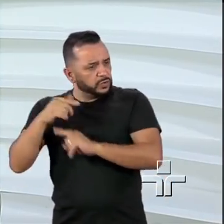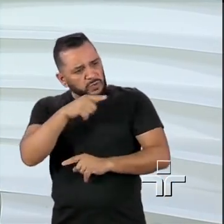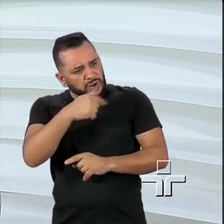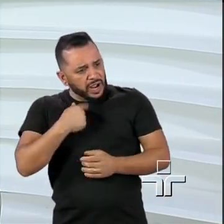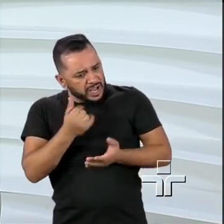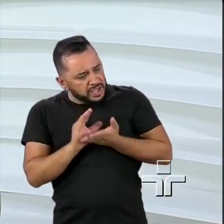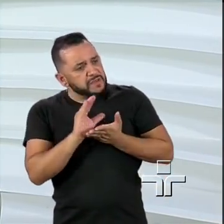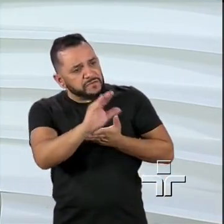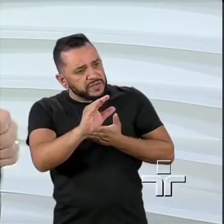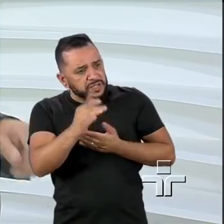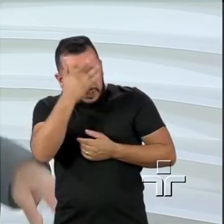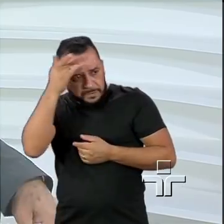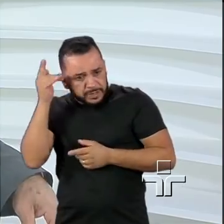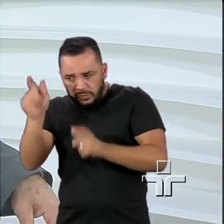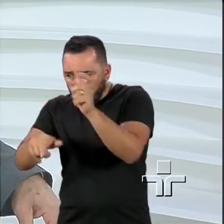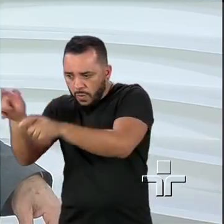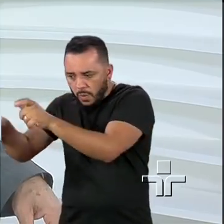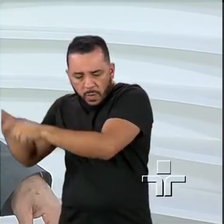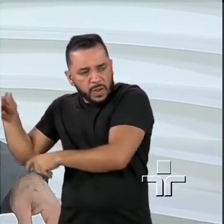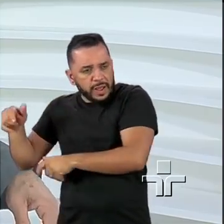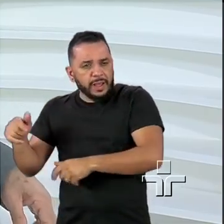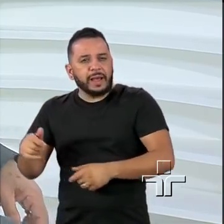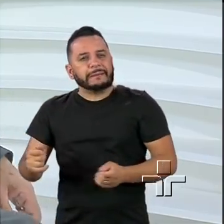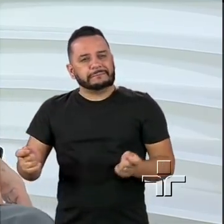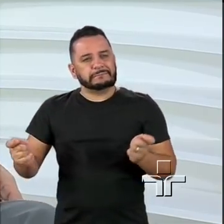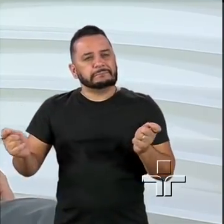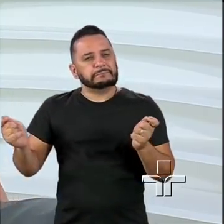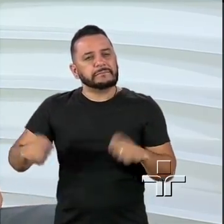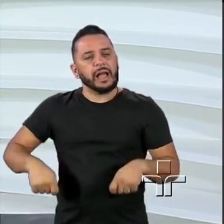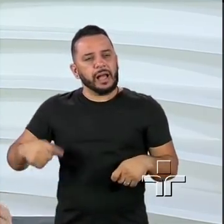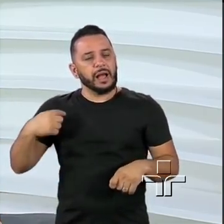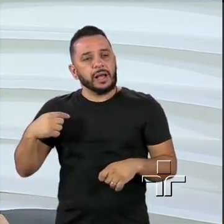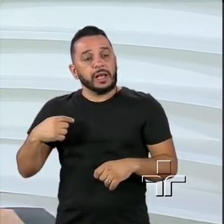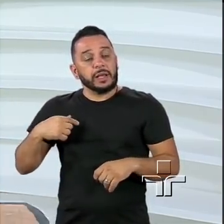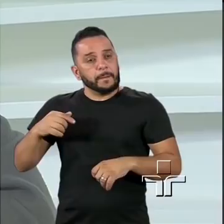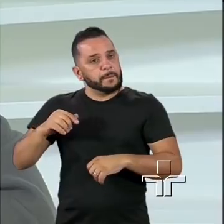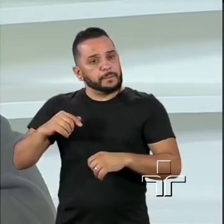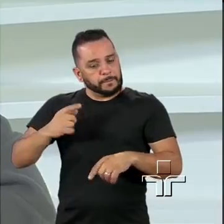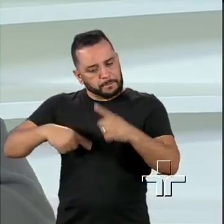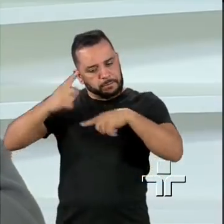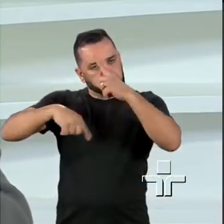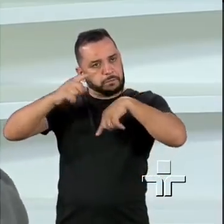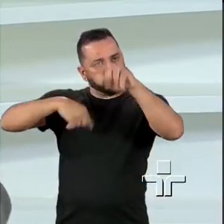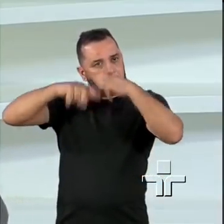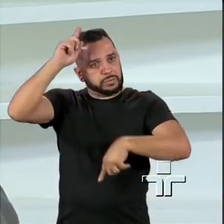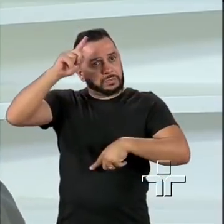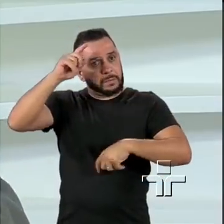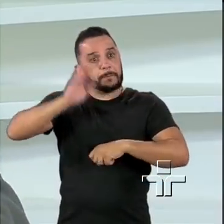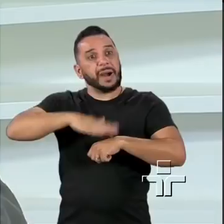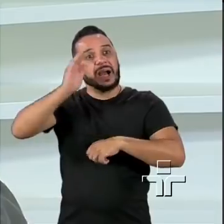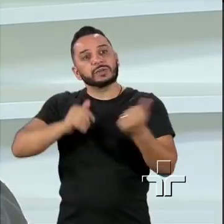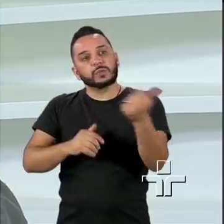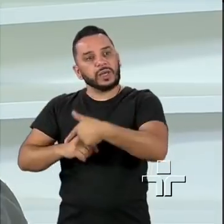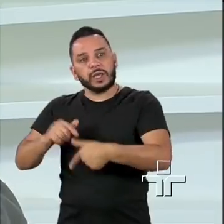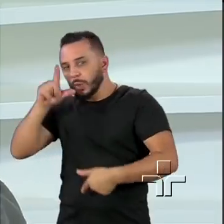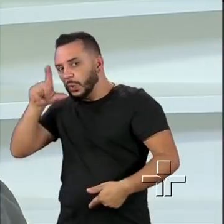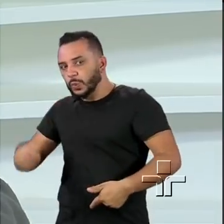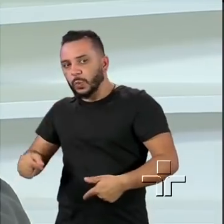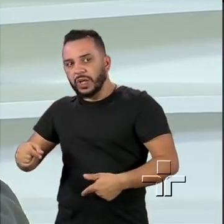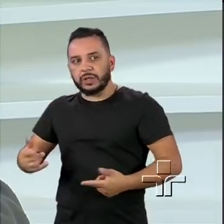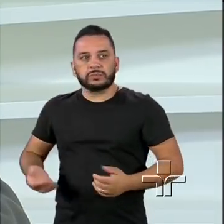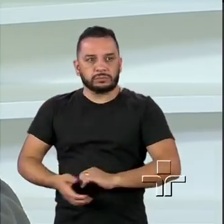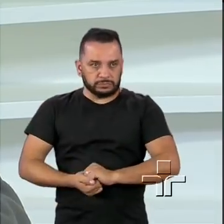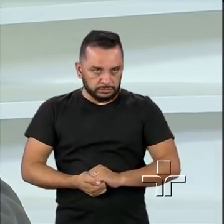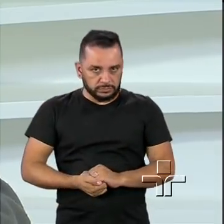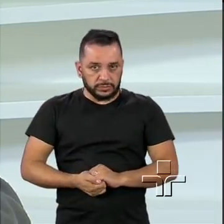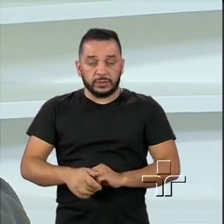recursos humanos do estado, que seguramente nós podemos fazer mais do que os tucanos têm feito. Ministro, agora há pouco o senhor falou bastante na deposição